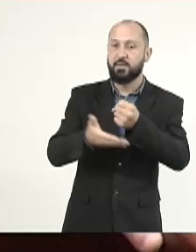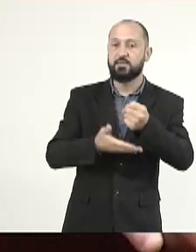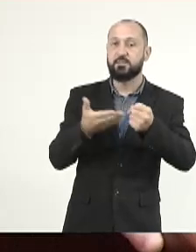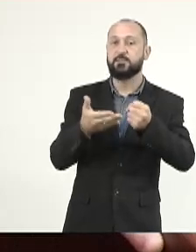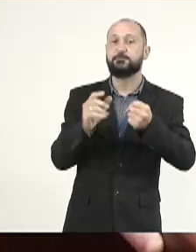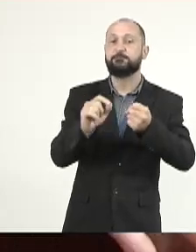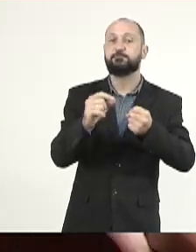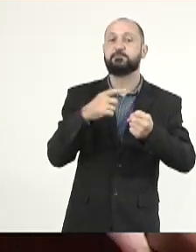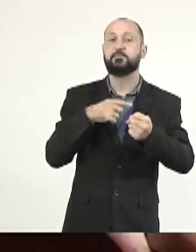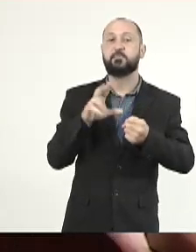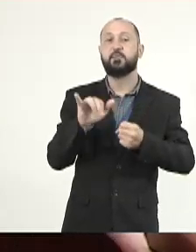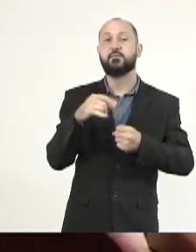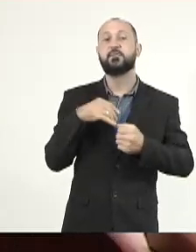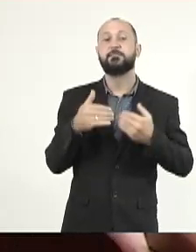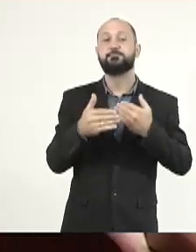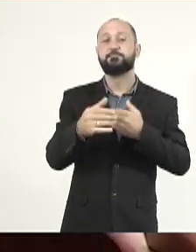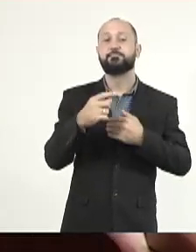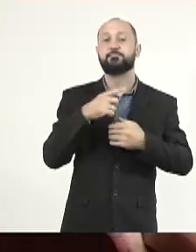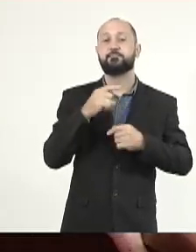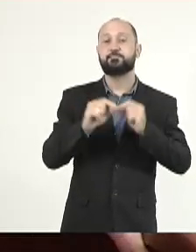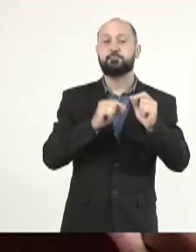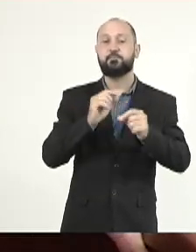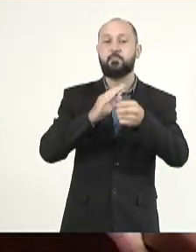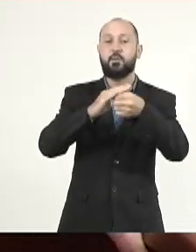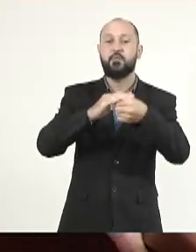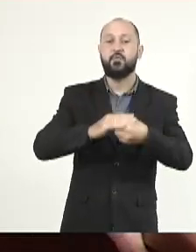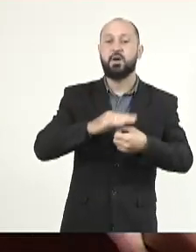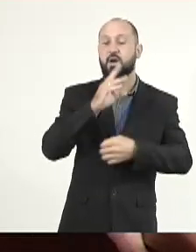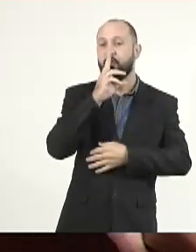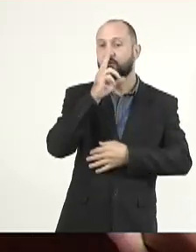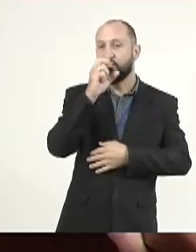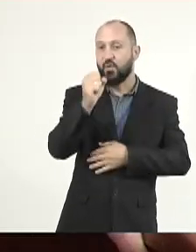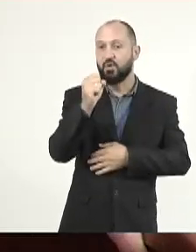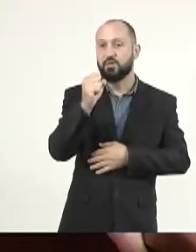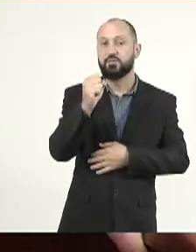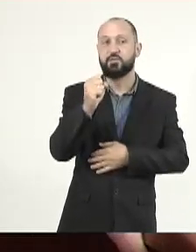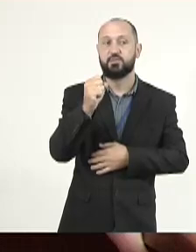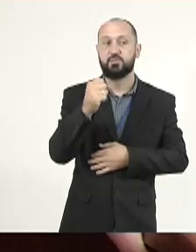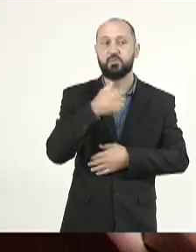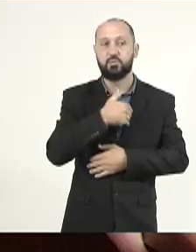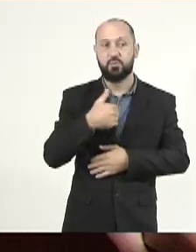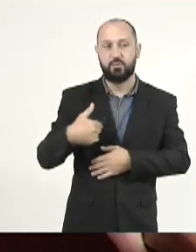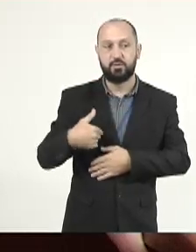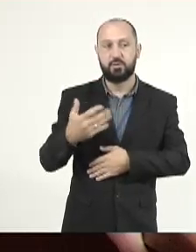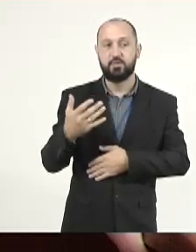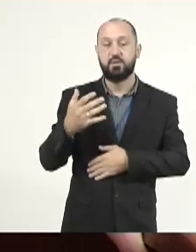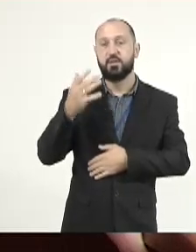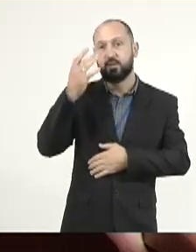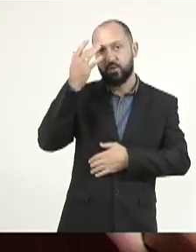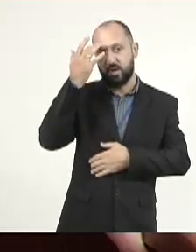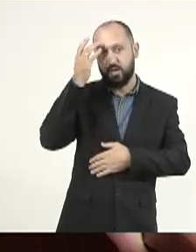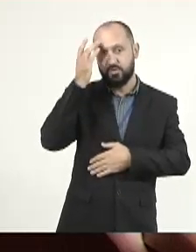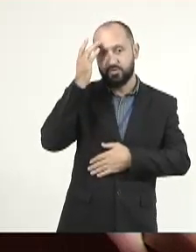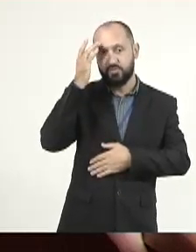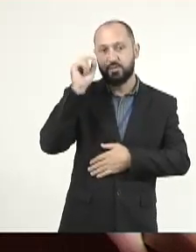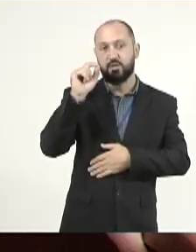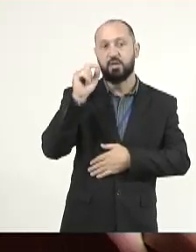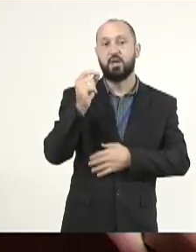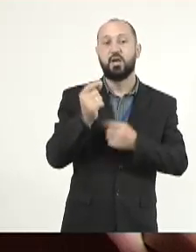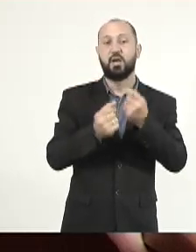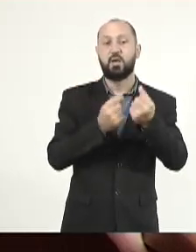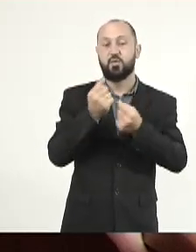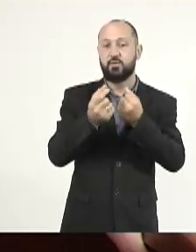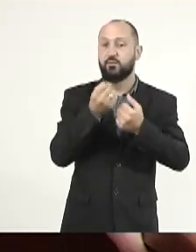etc., isso aí acaba tendo uma pressão muito forte, né, em cima do governo. Então, acho que a economia